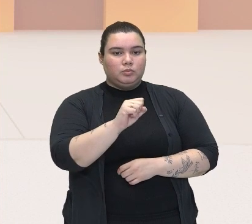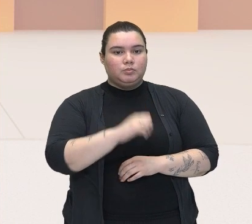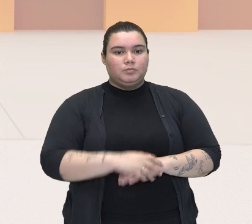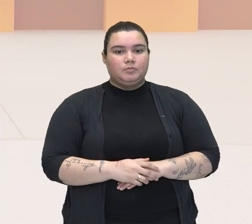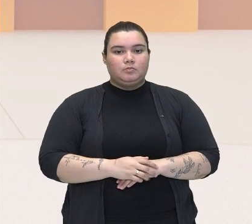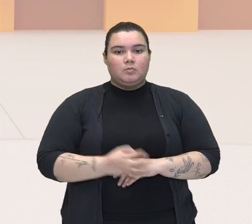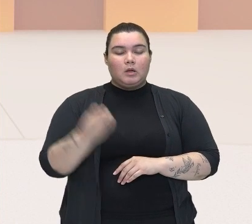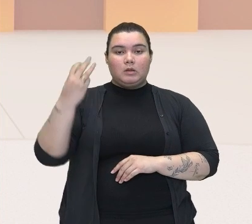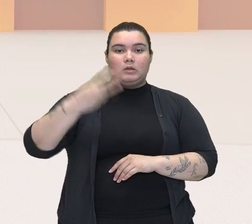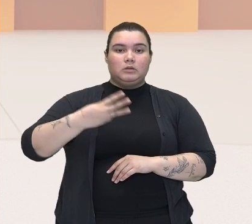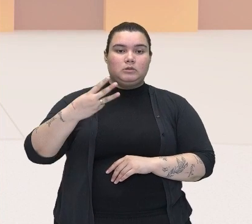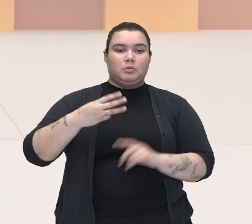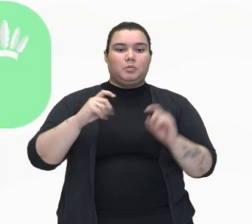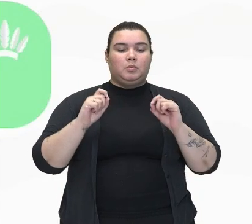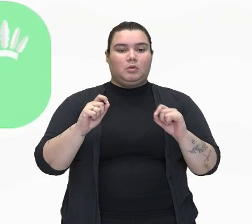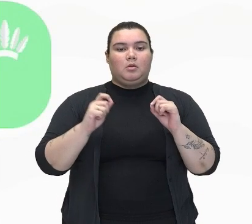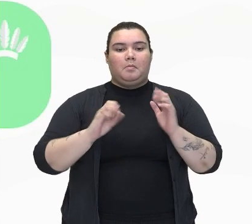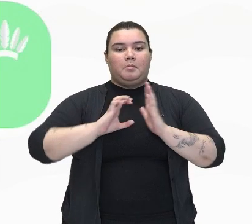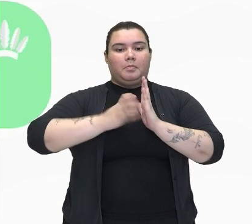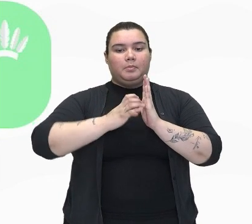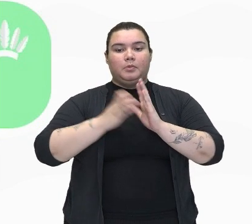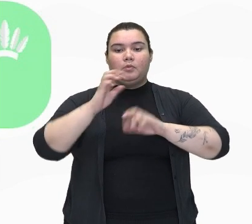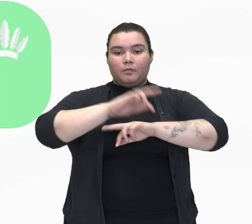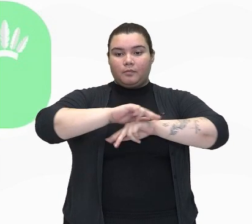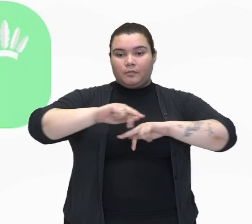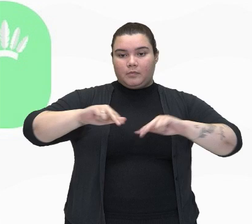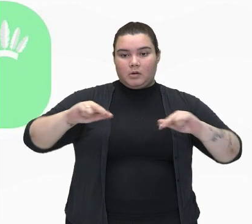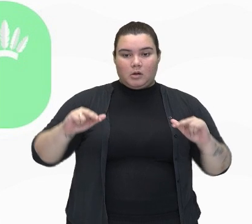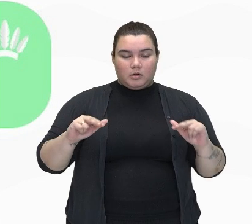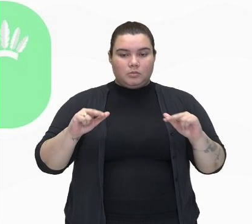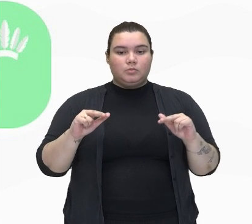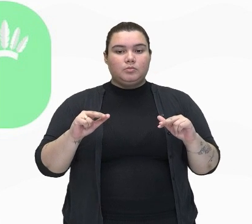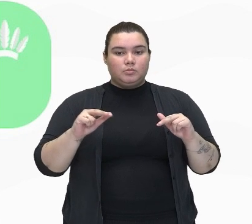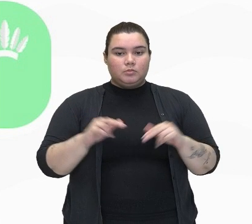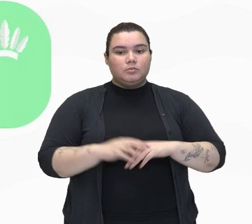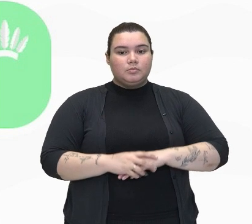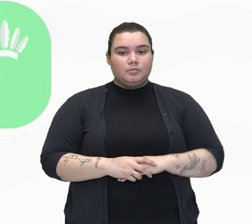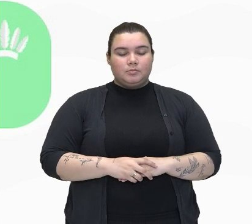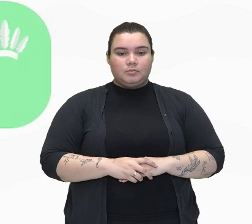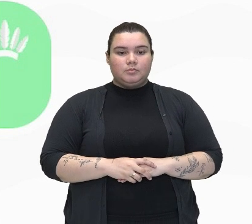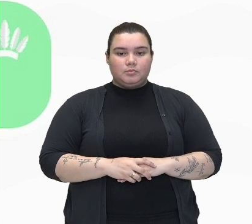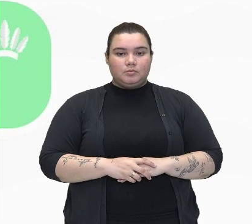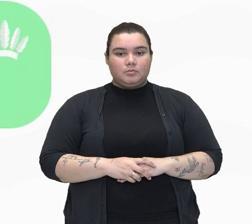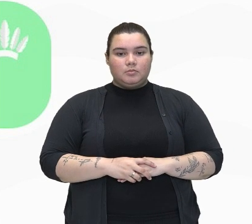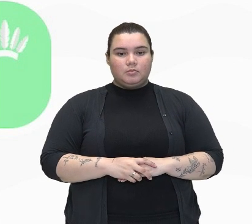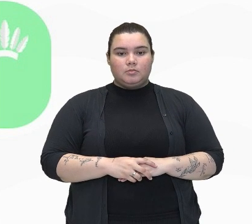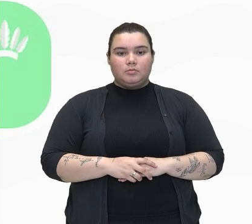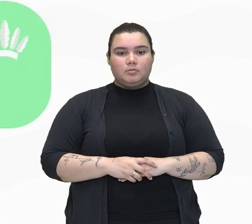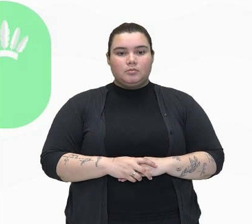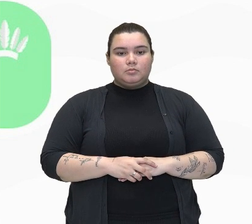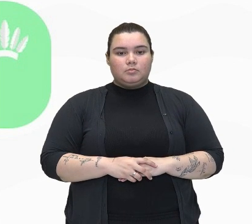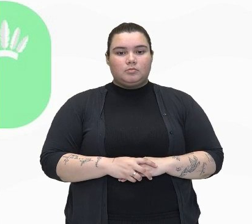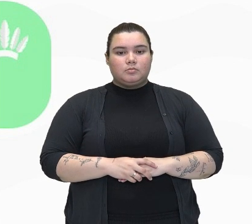Terceiro, multipartidarismo. Vamos ver aqui o multipartidarismo.